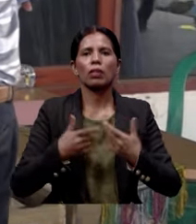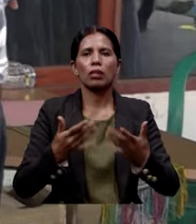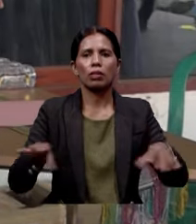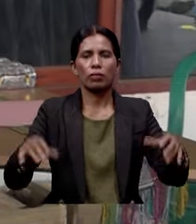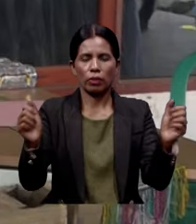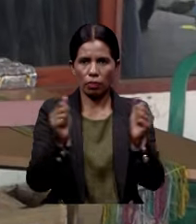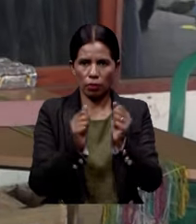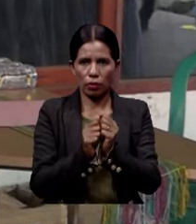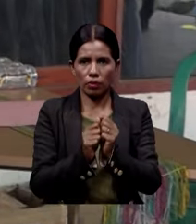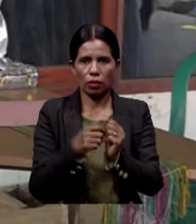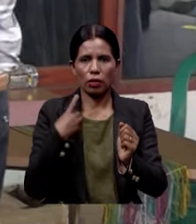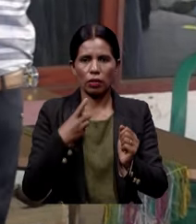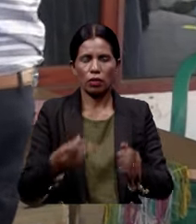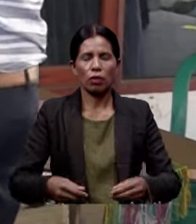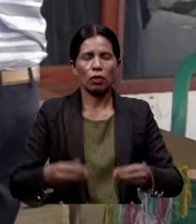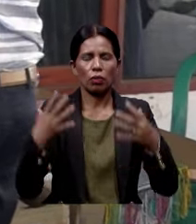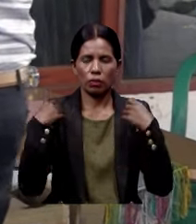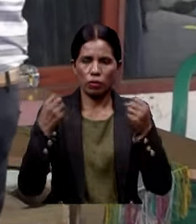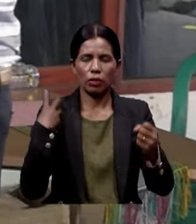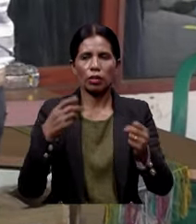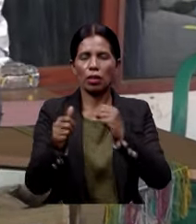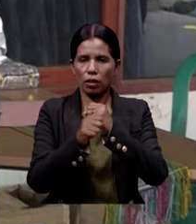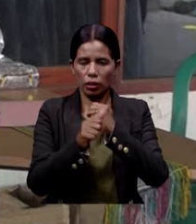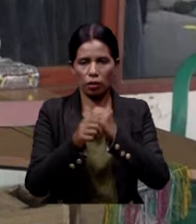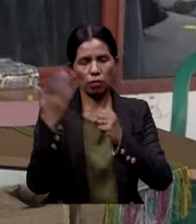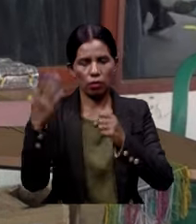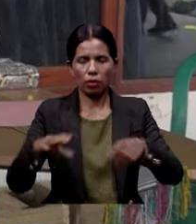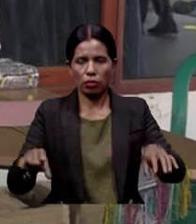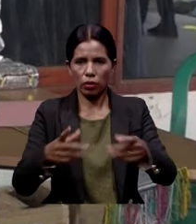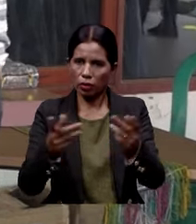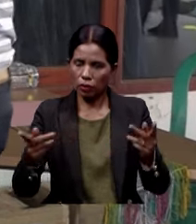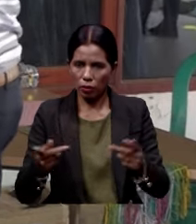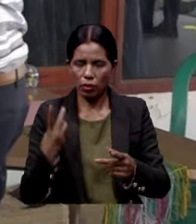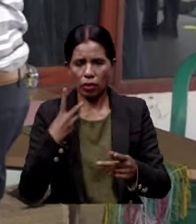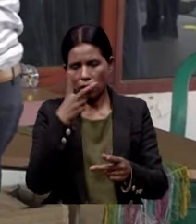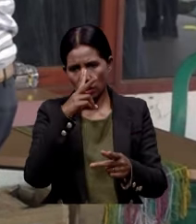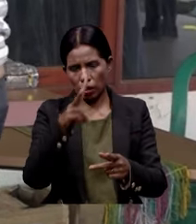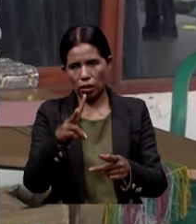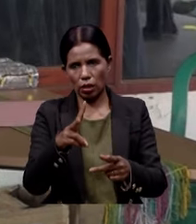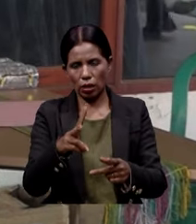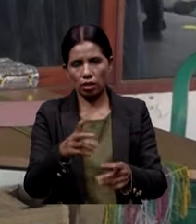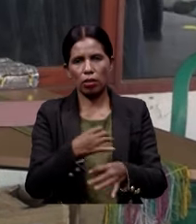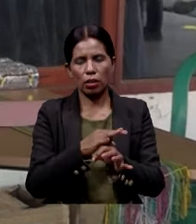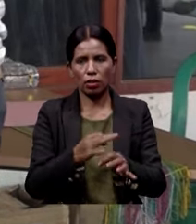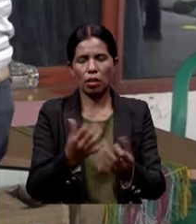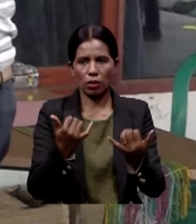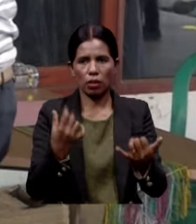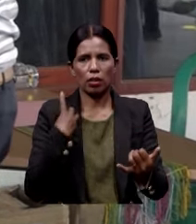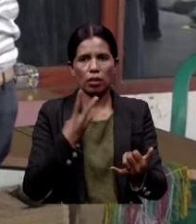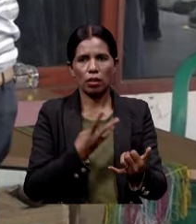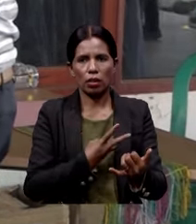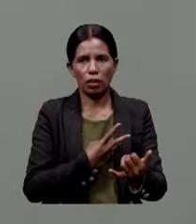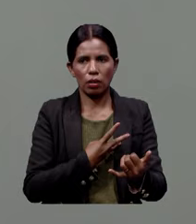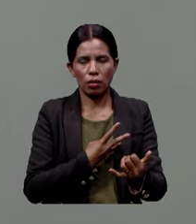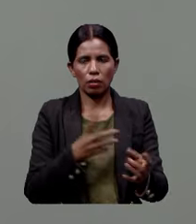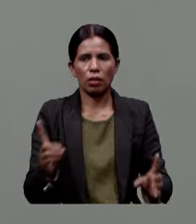malo, e te fortifica e tem ação e terreno, para normalizar outra situação, se não bem agora não que está